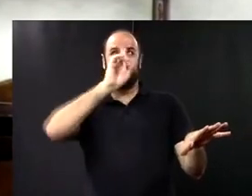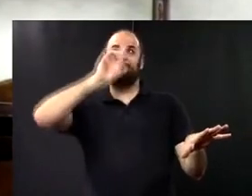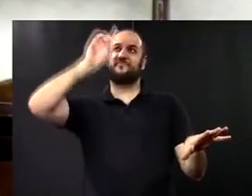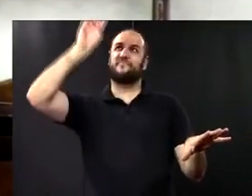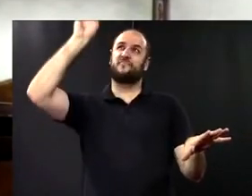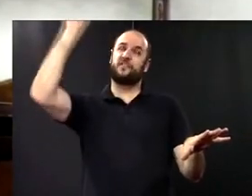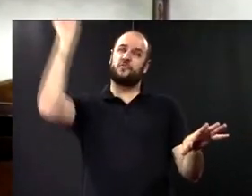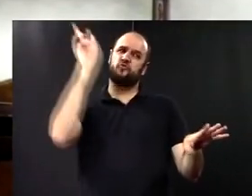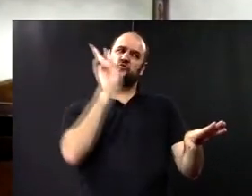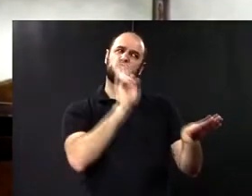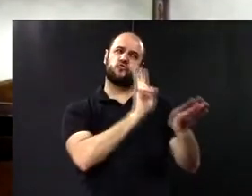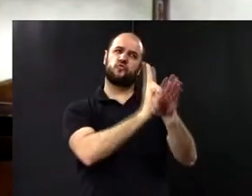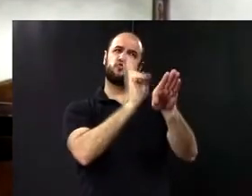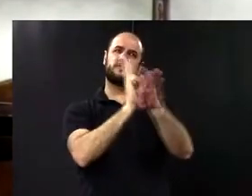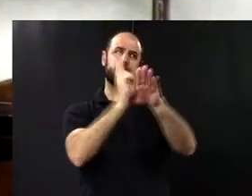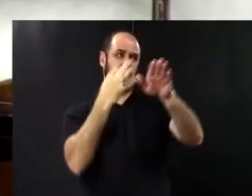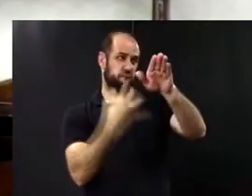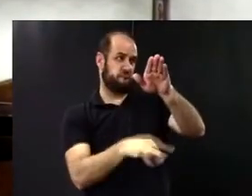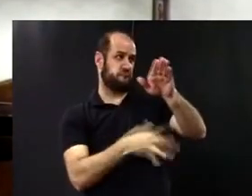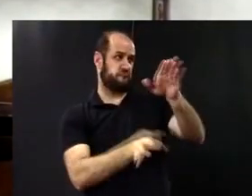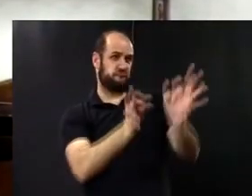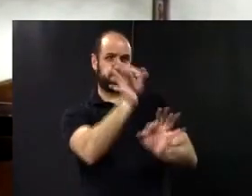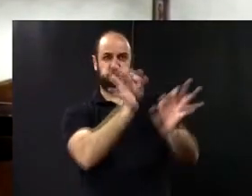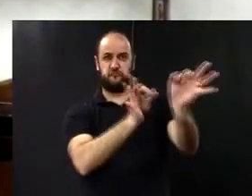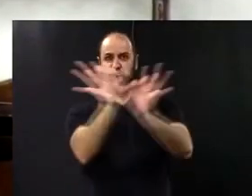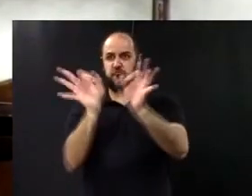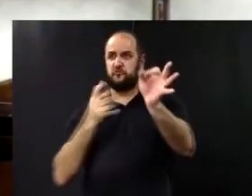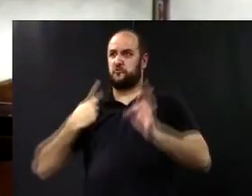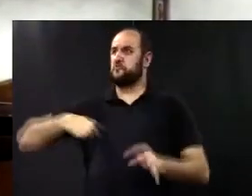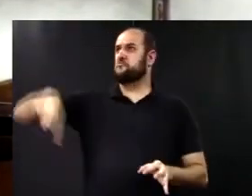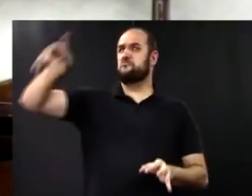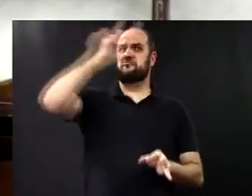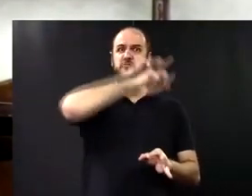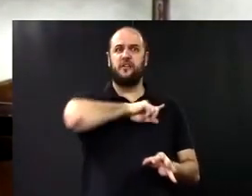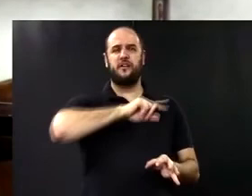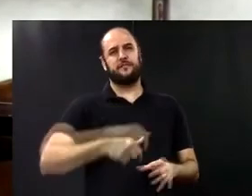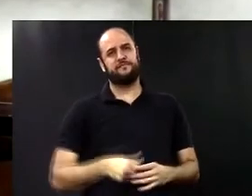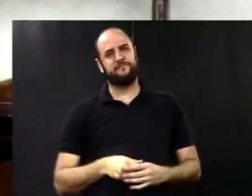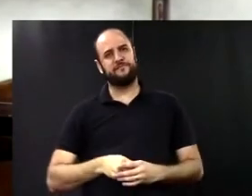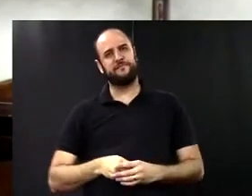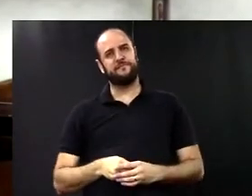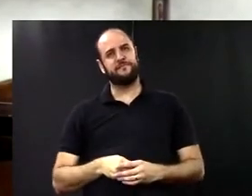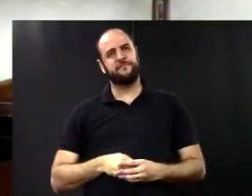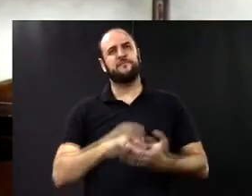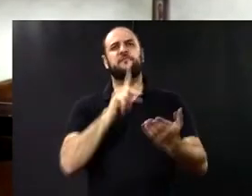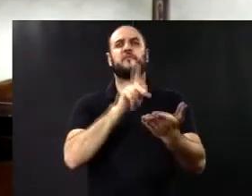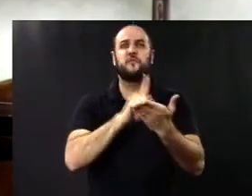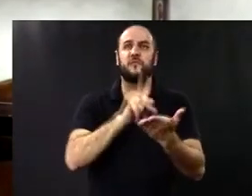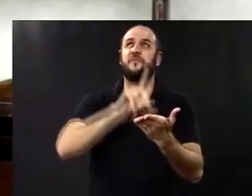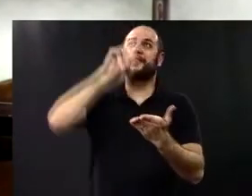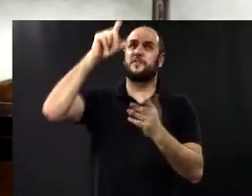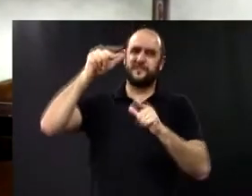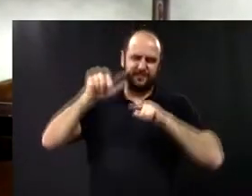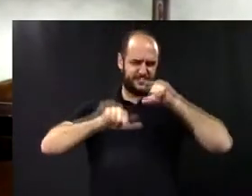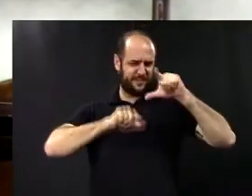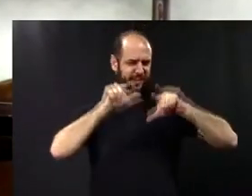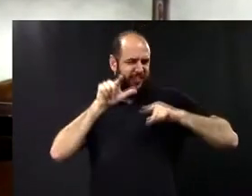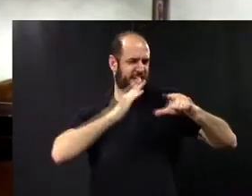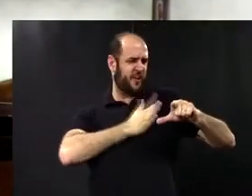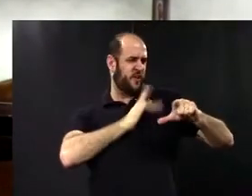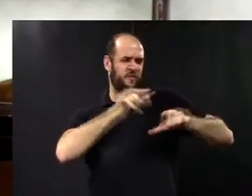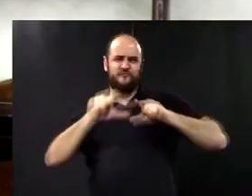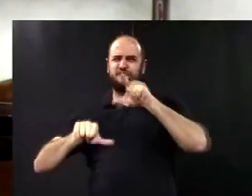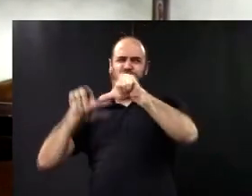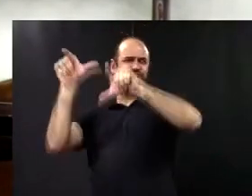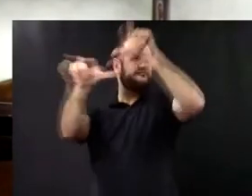disciplinando através dela. De fato, Deus está trabalhando no coração do seu povo